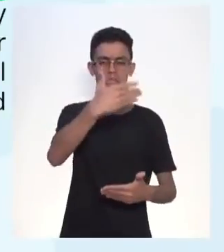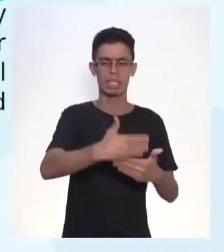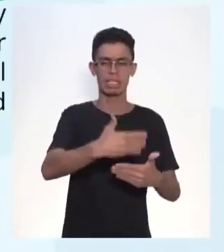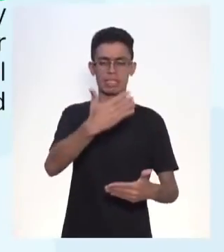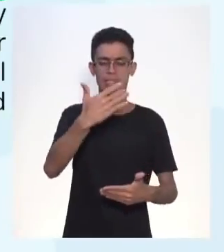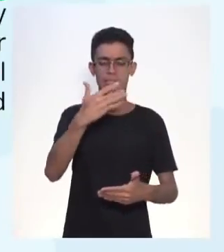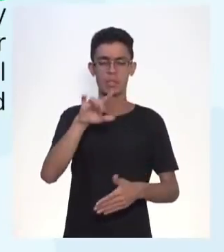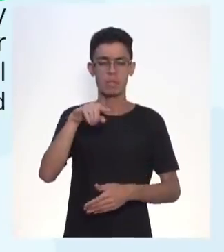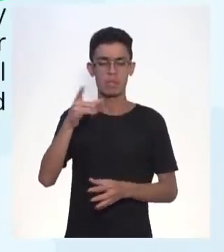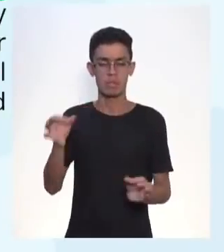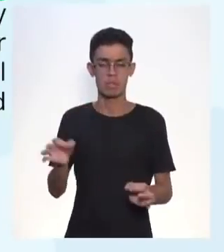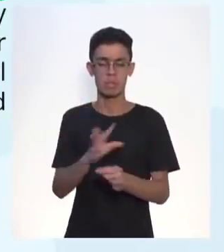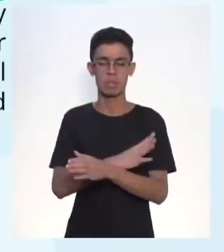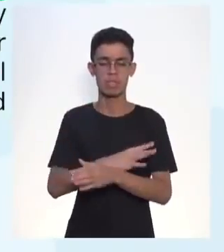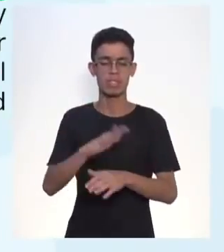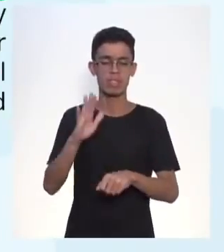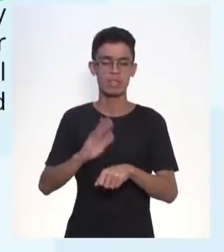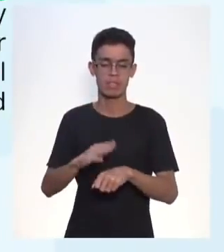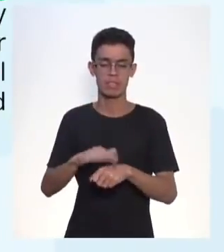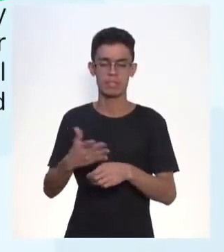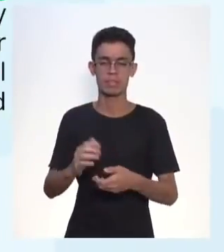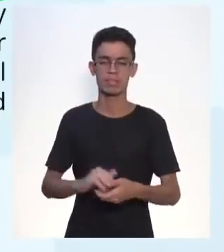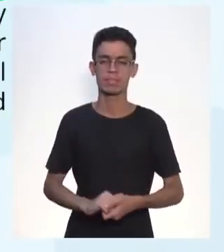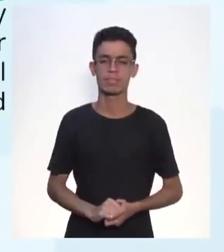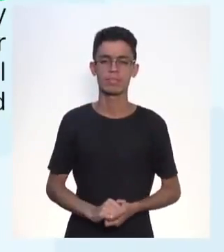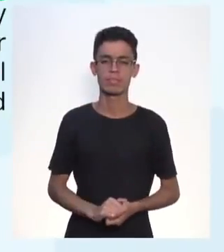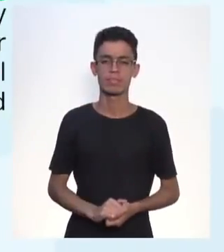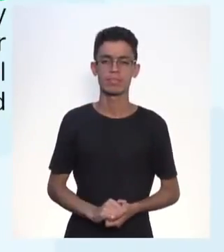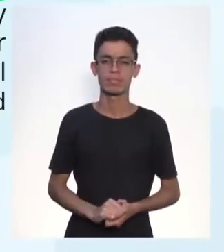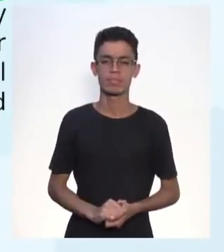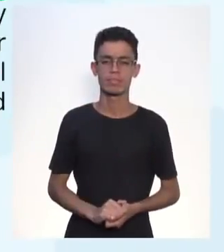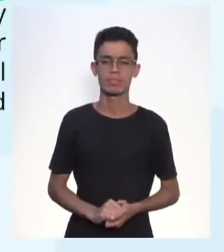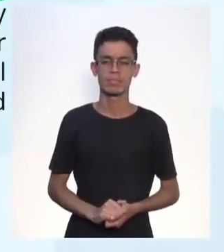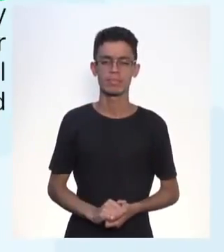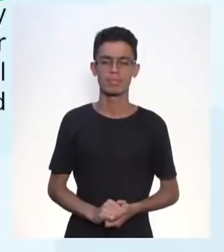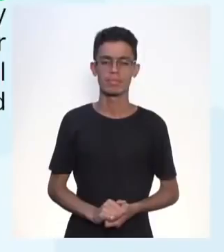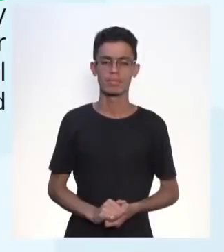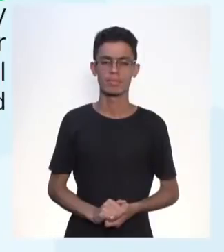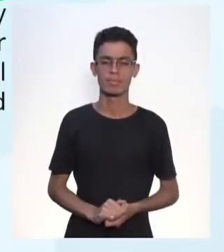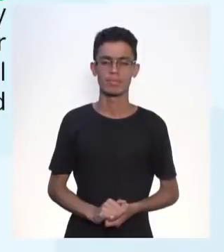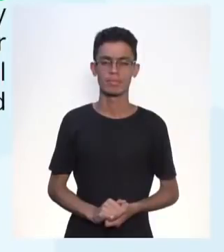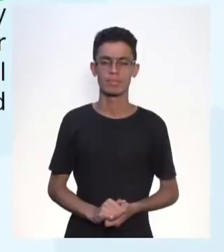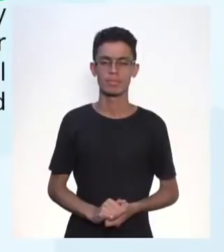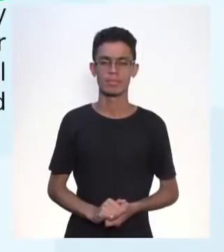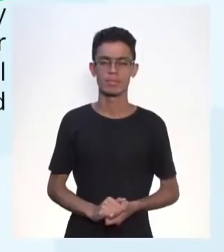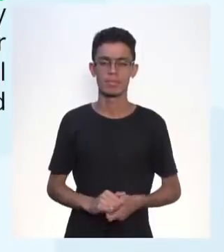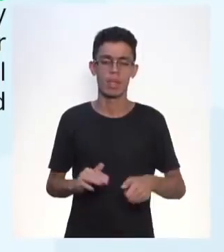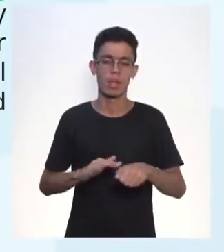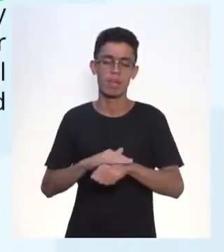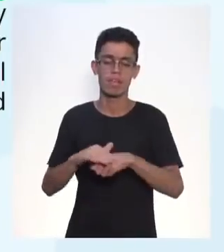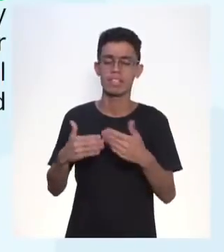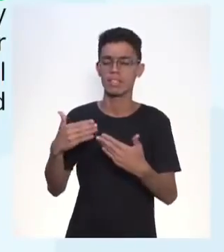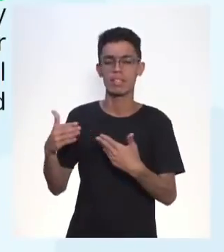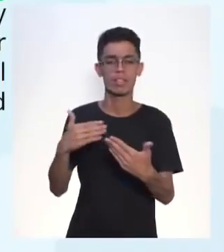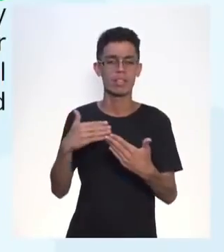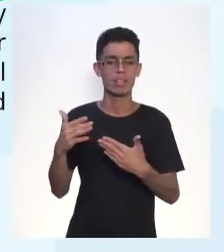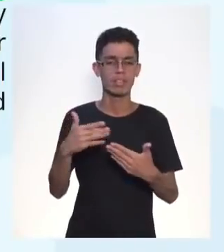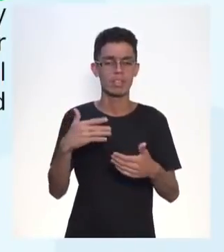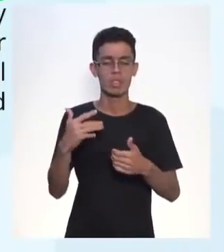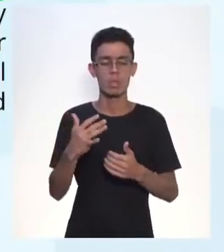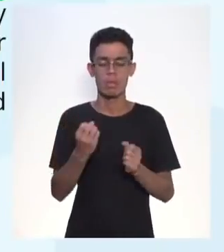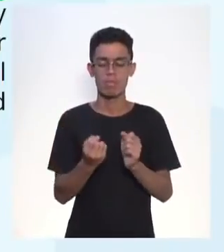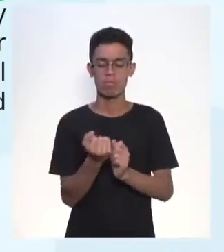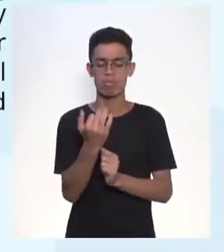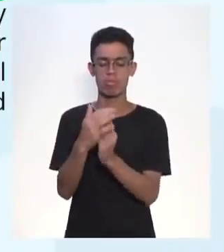lições acabavam. And talk about the beautiful garden inside. E falavam sobre o belo